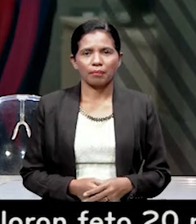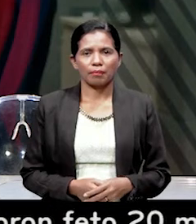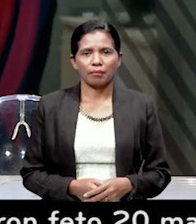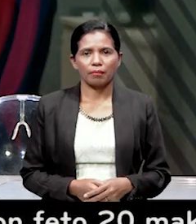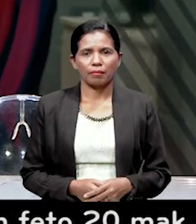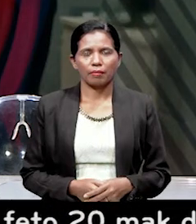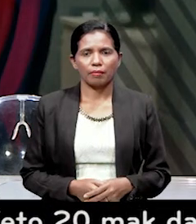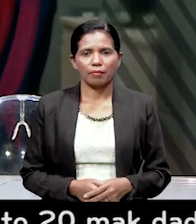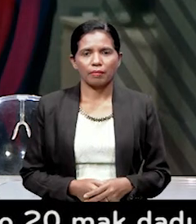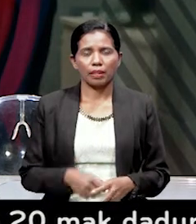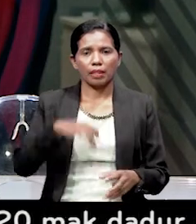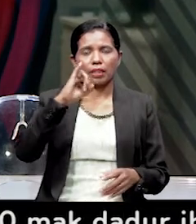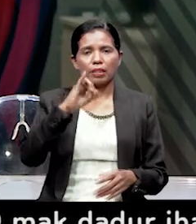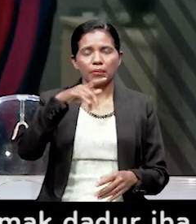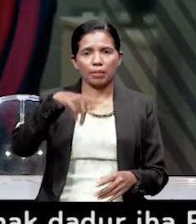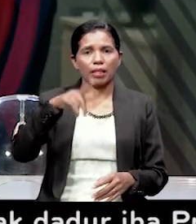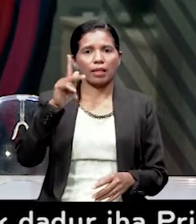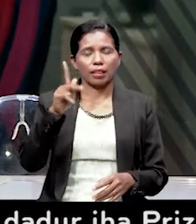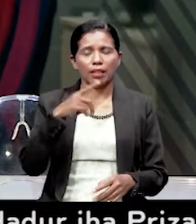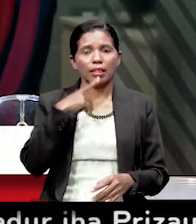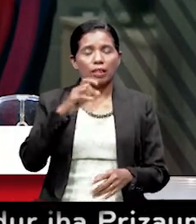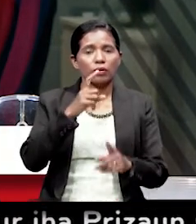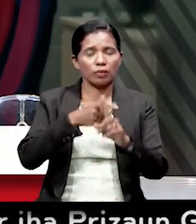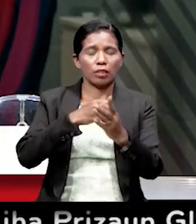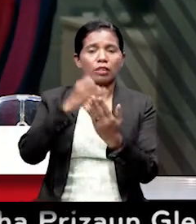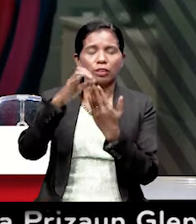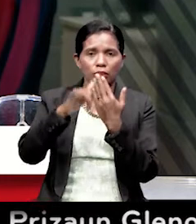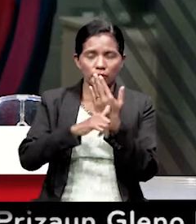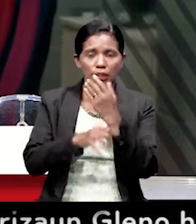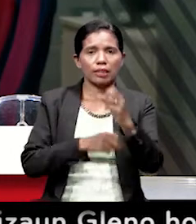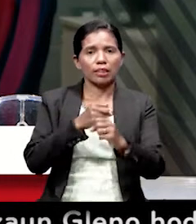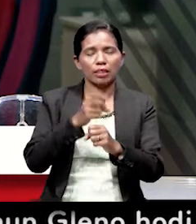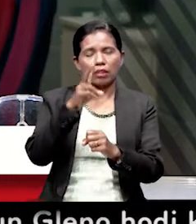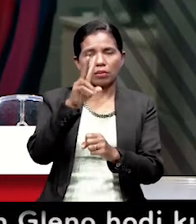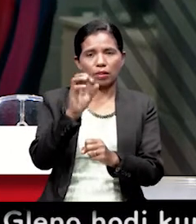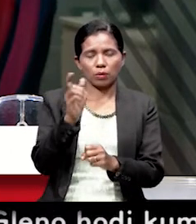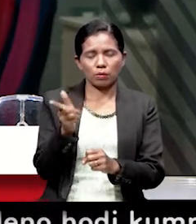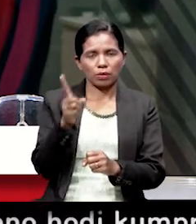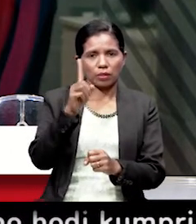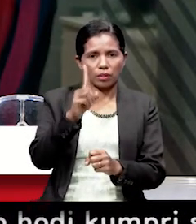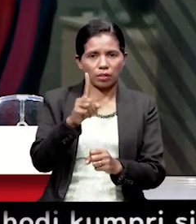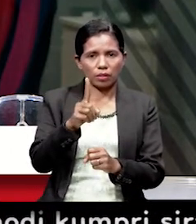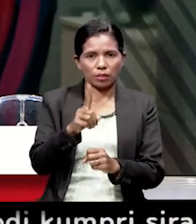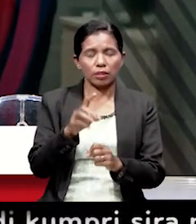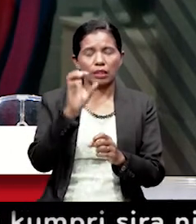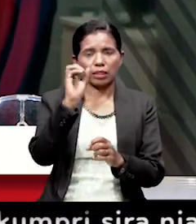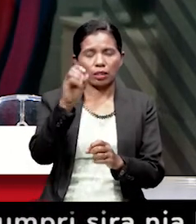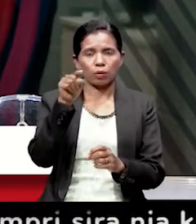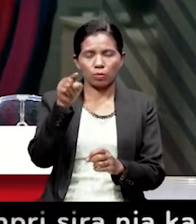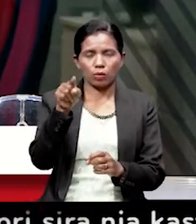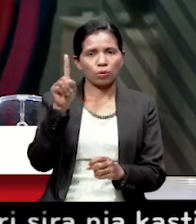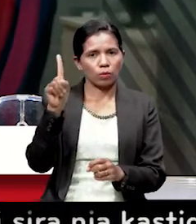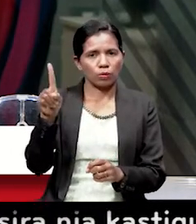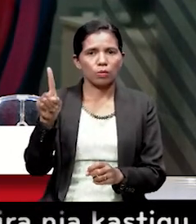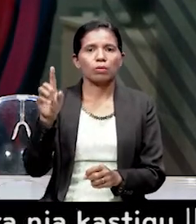Índice preço consumidor e julho tem em rua ronulo recém ida e a inflação 0,1%.